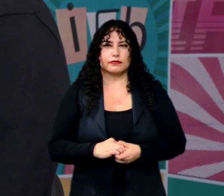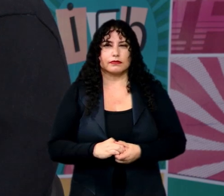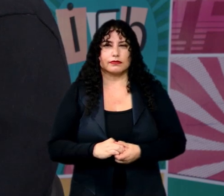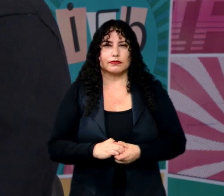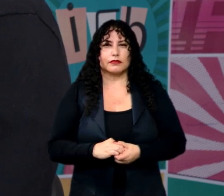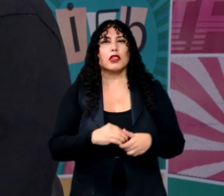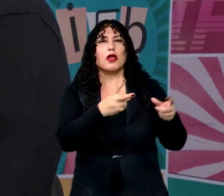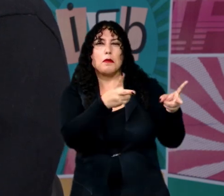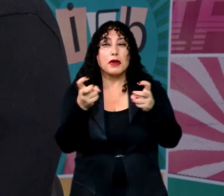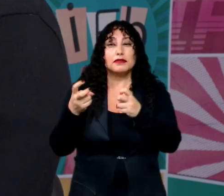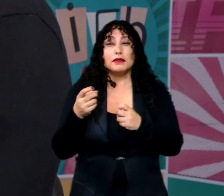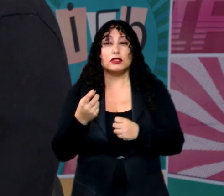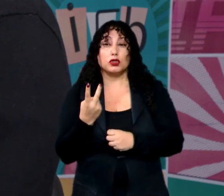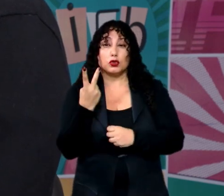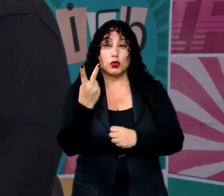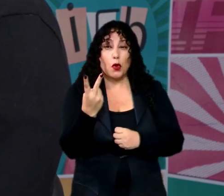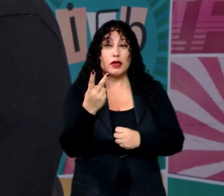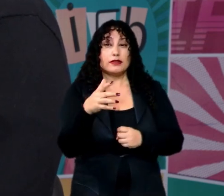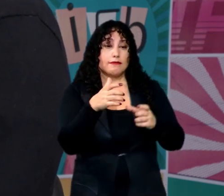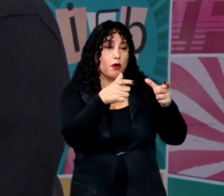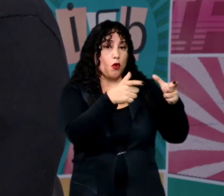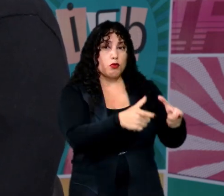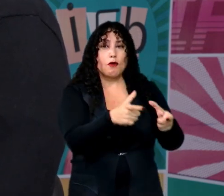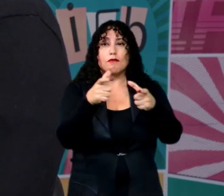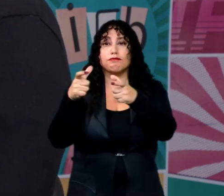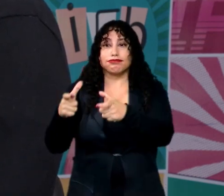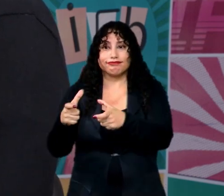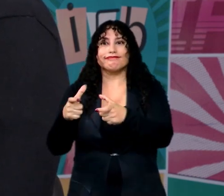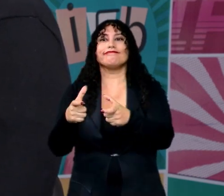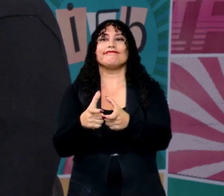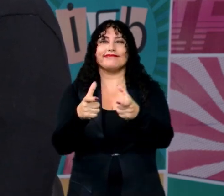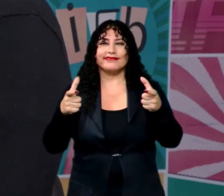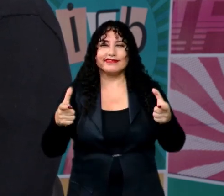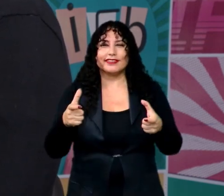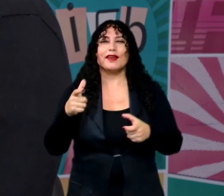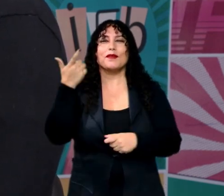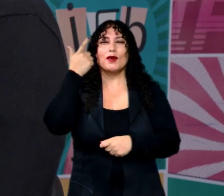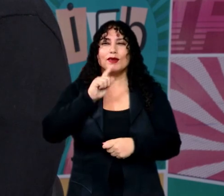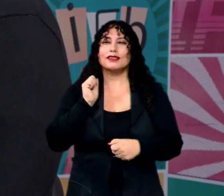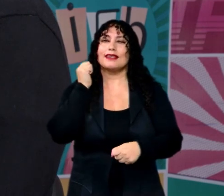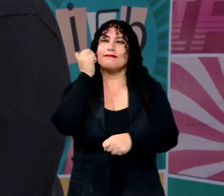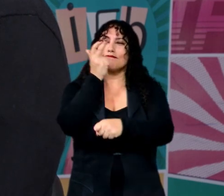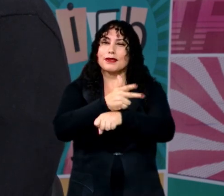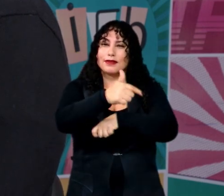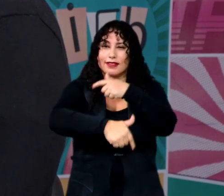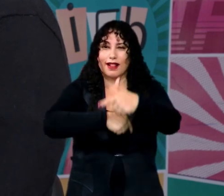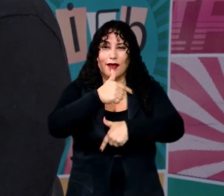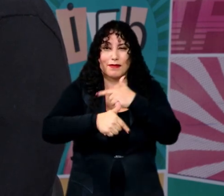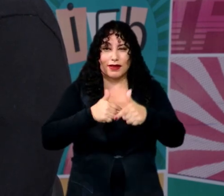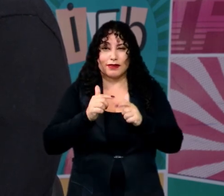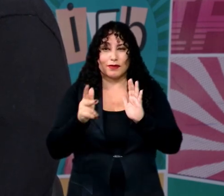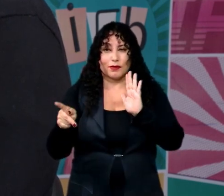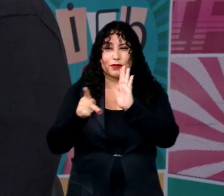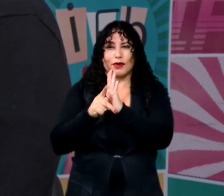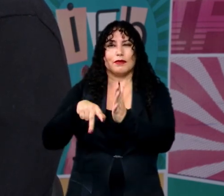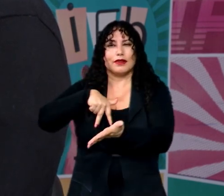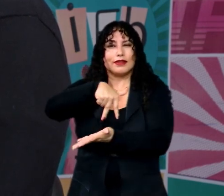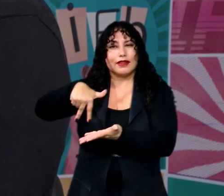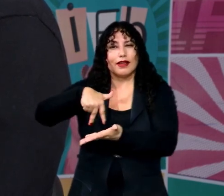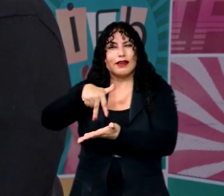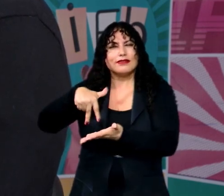Eu vejo esses dois campos como os mais promissores no mercado. Né? Para a dança, para a pessoa trabalhar